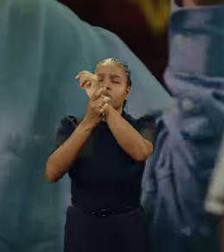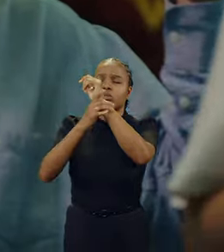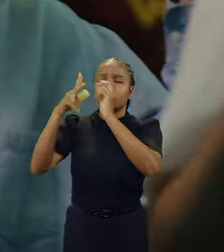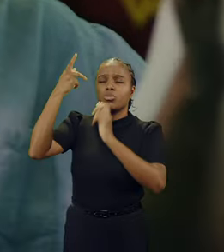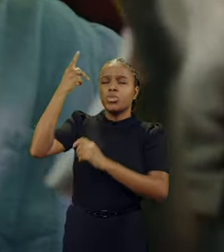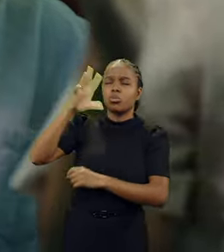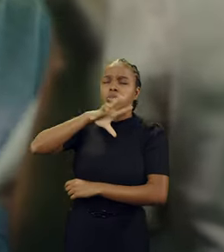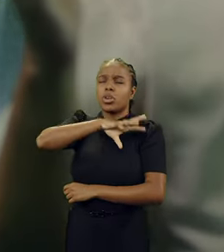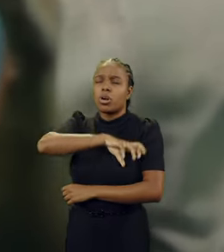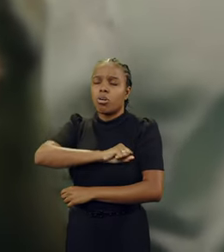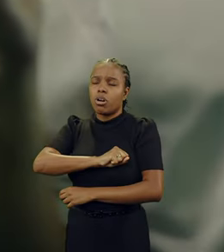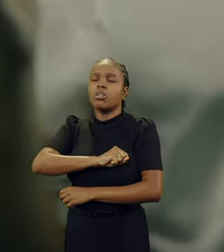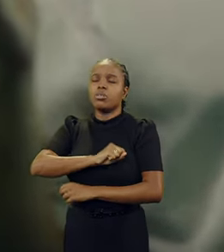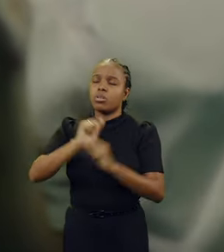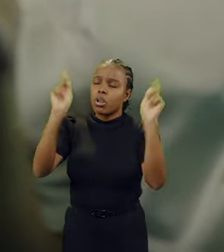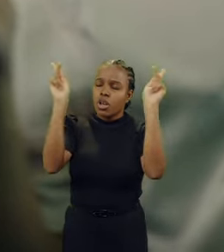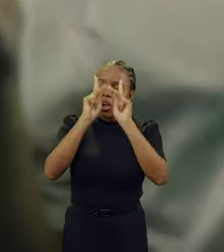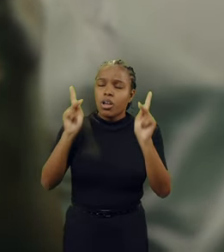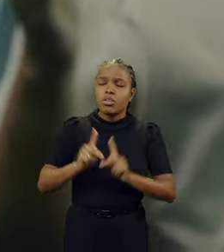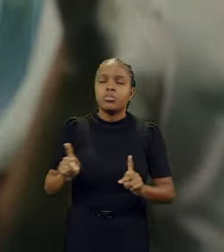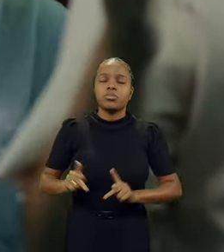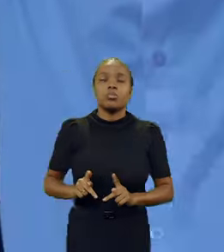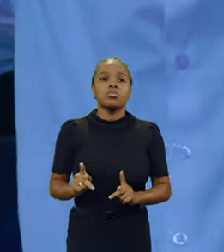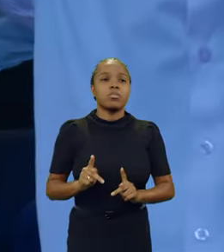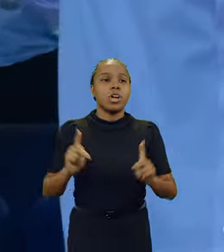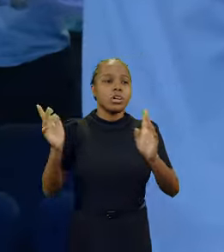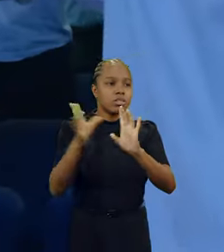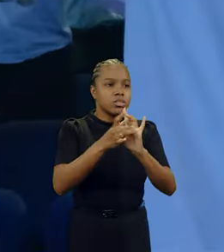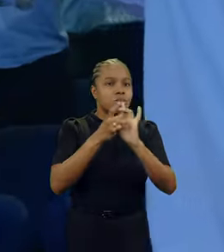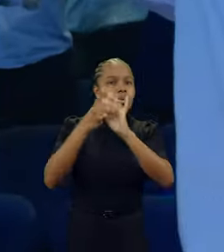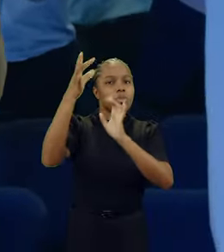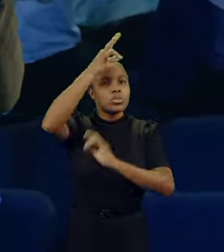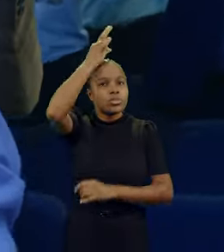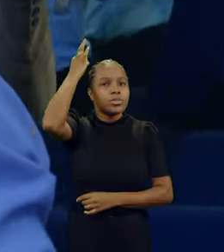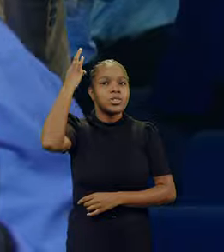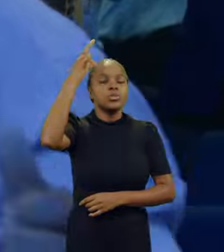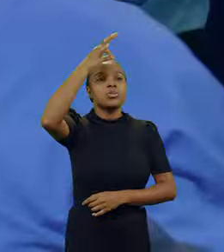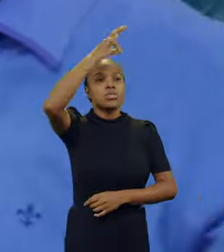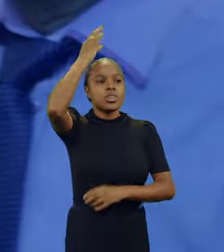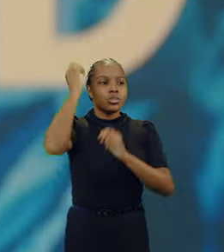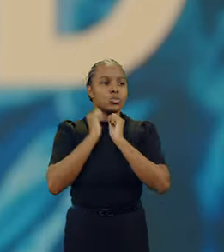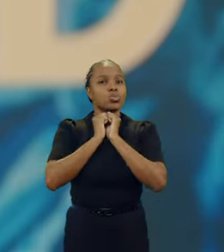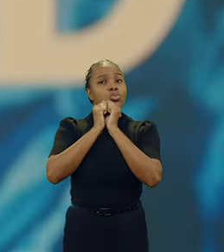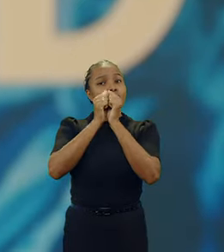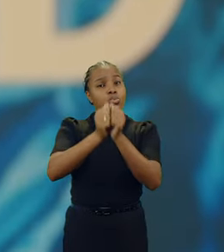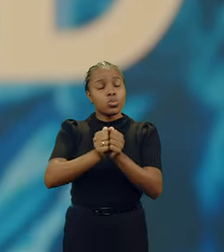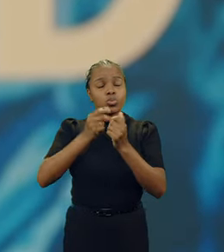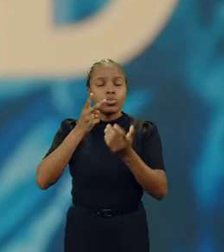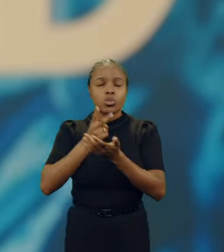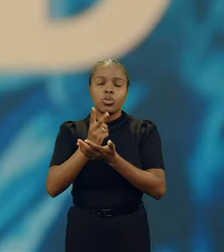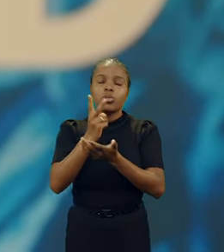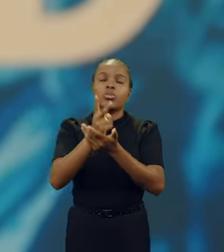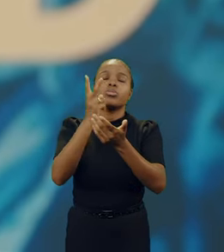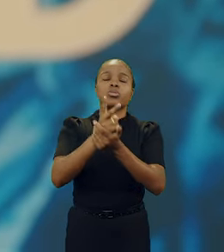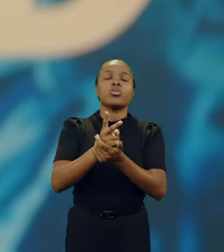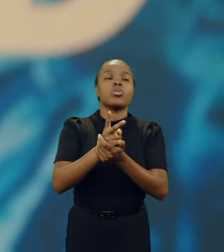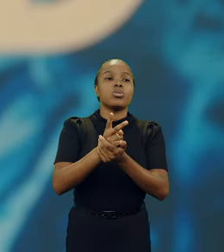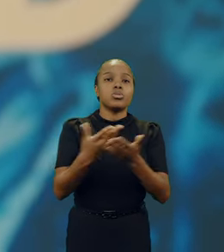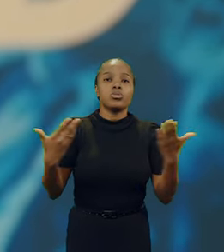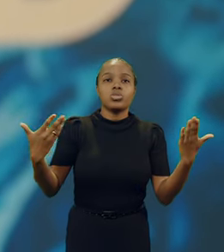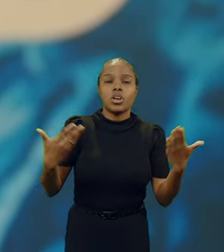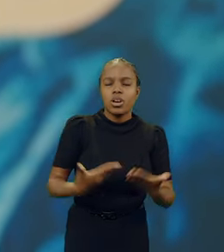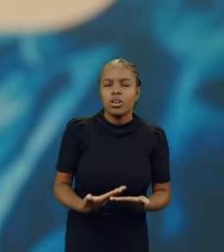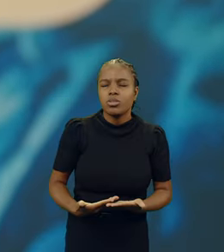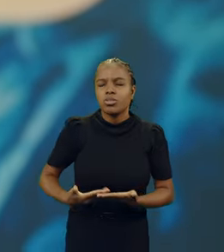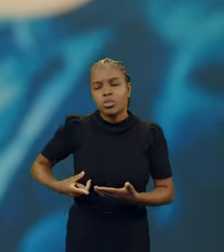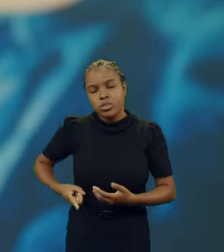Deus, o Pai, a paz de Jesus e a divina comunhão do Espírito Santo seja e permaneça com todos, desde agora